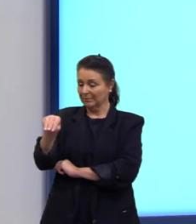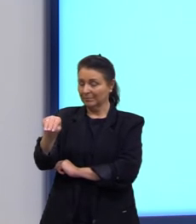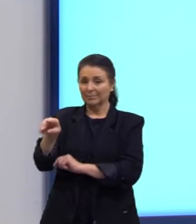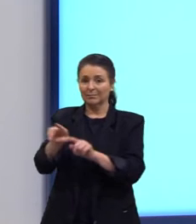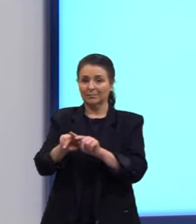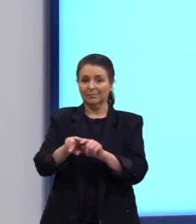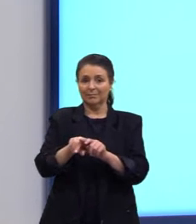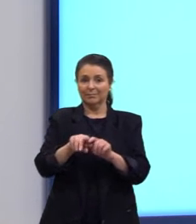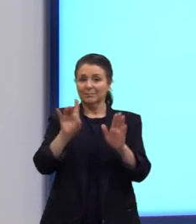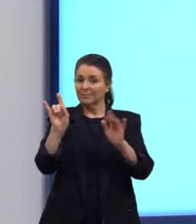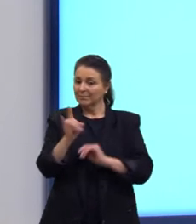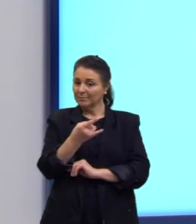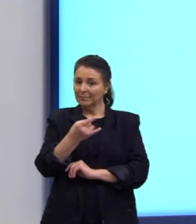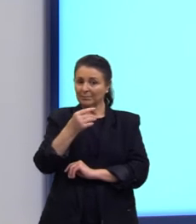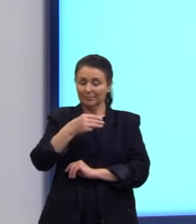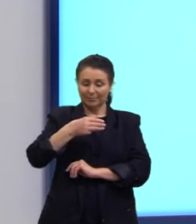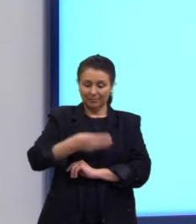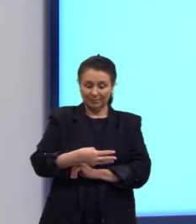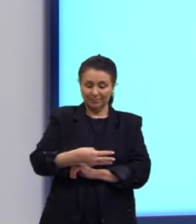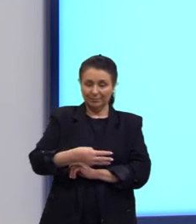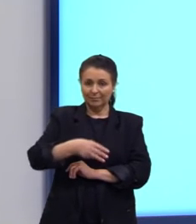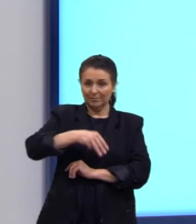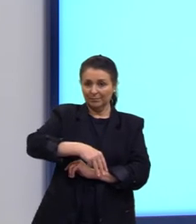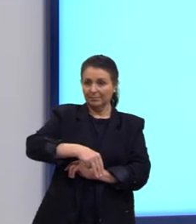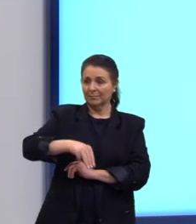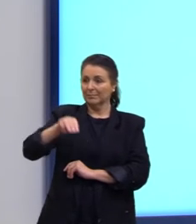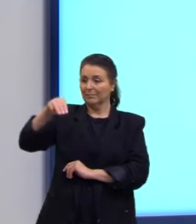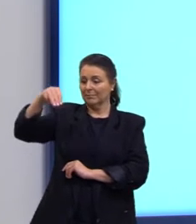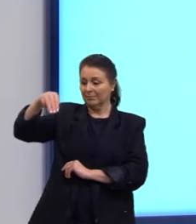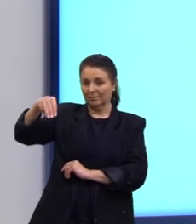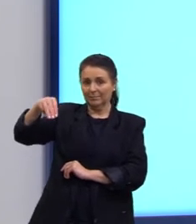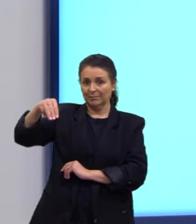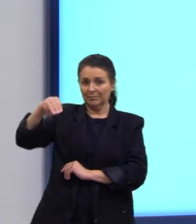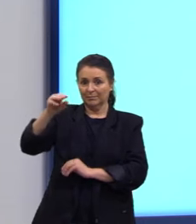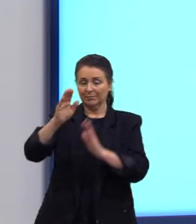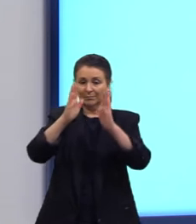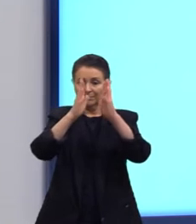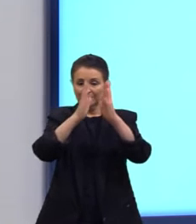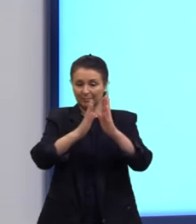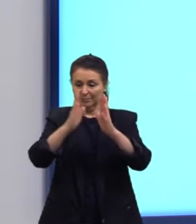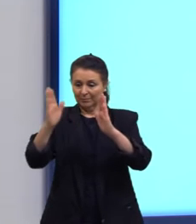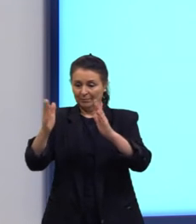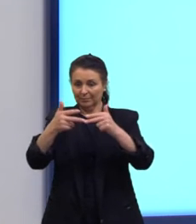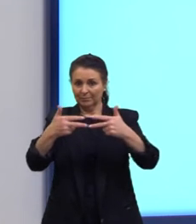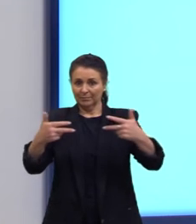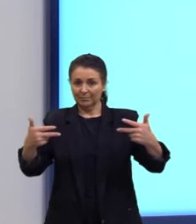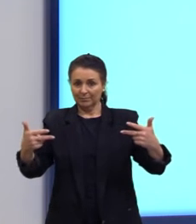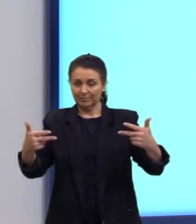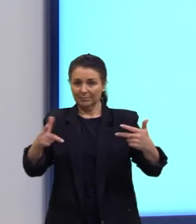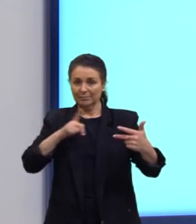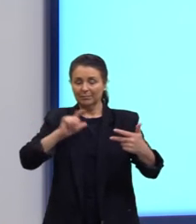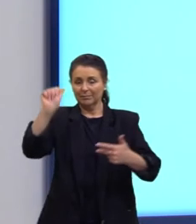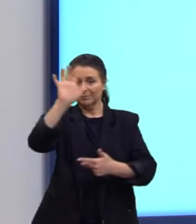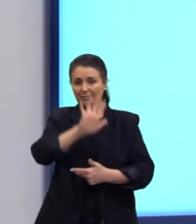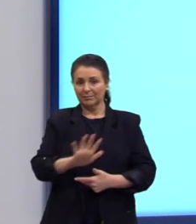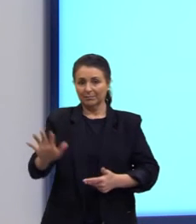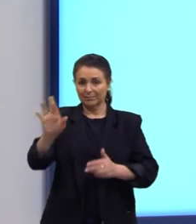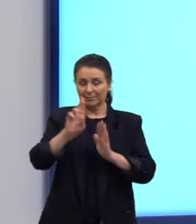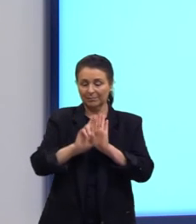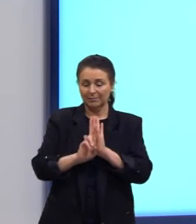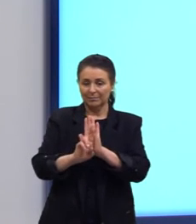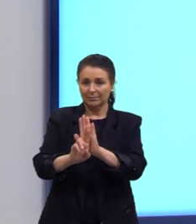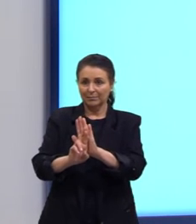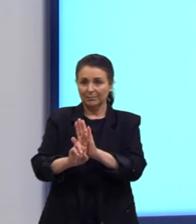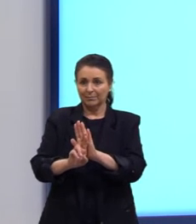essa representação é listando né todos os elementos aí nós temos uma forma geral de representar